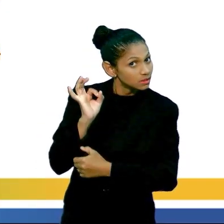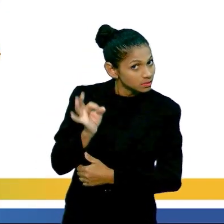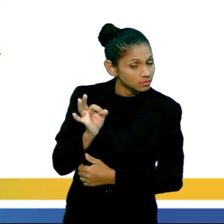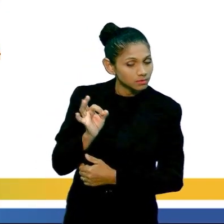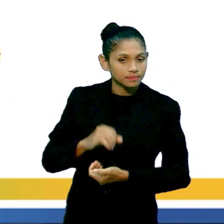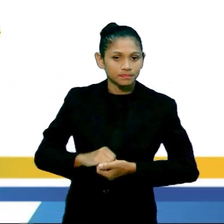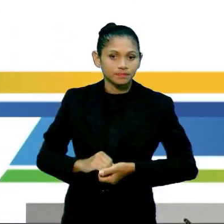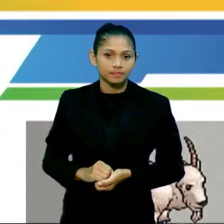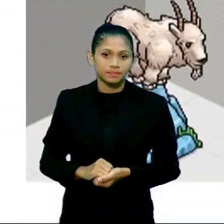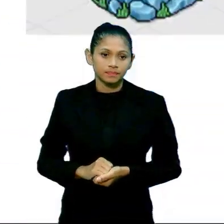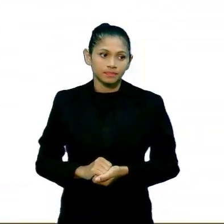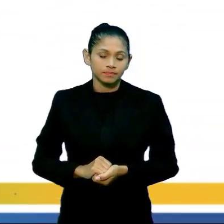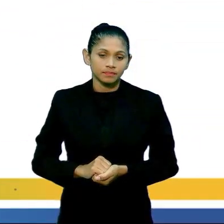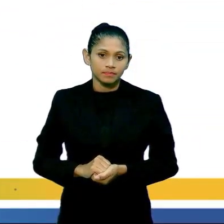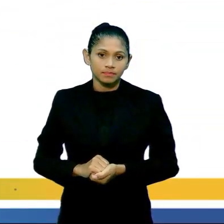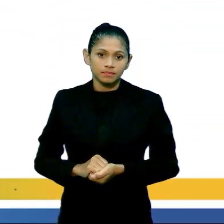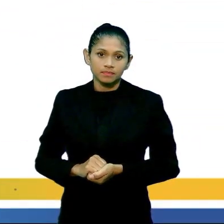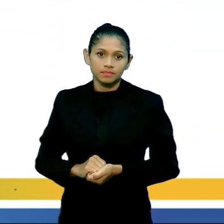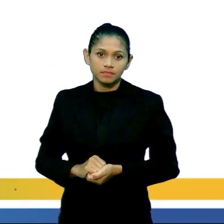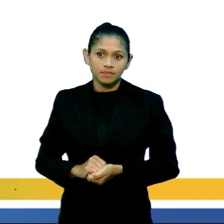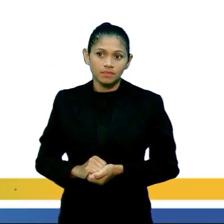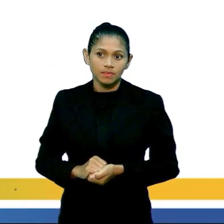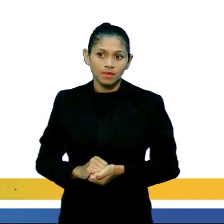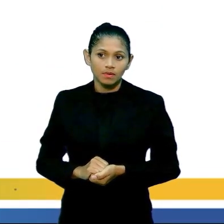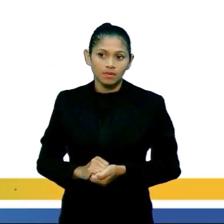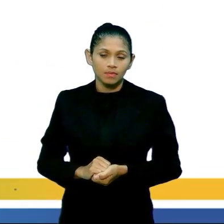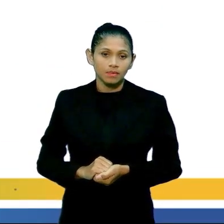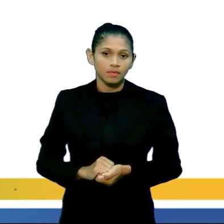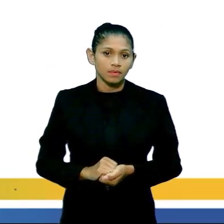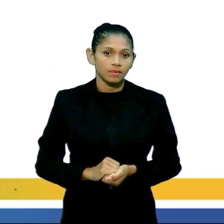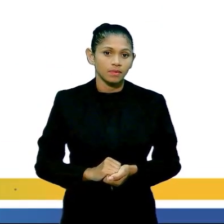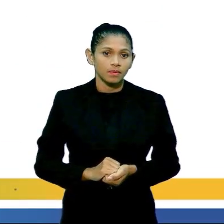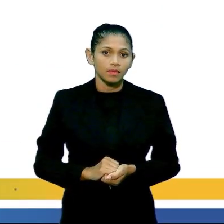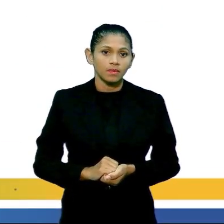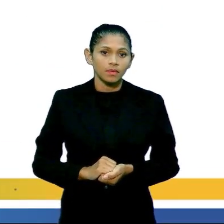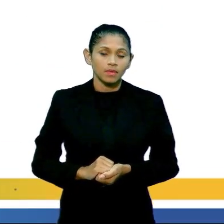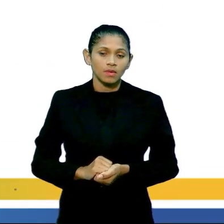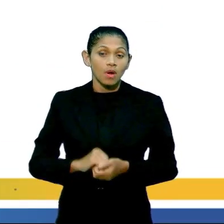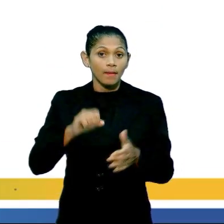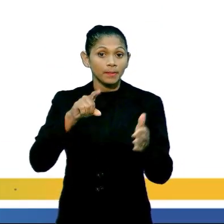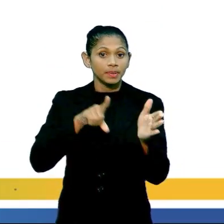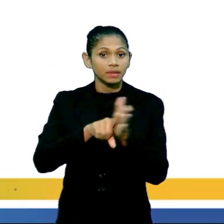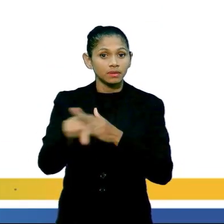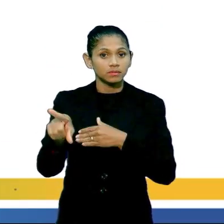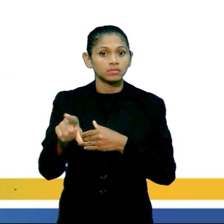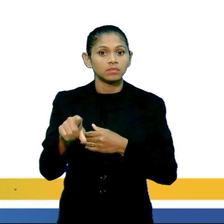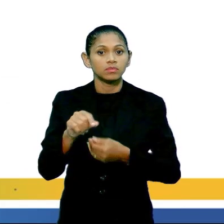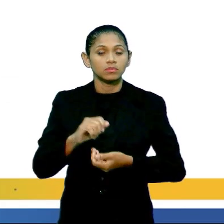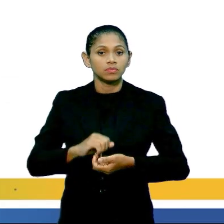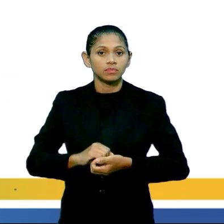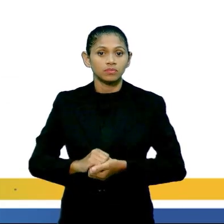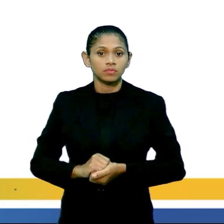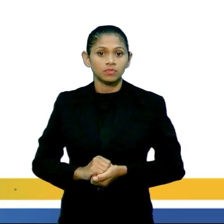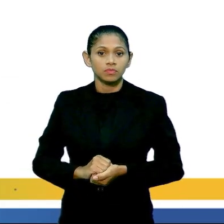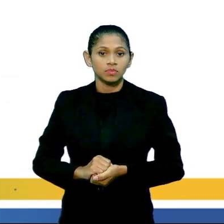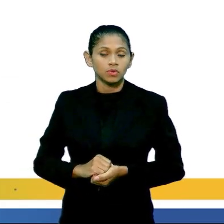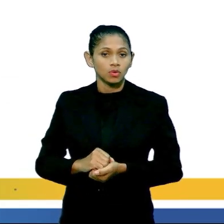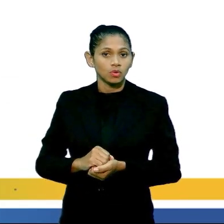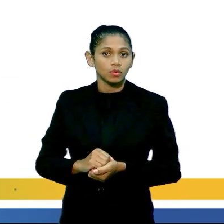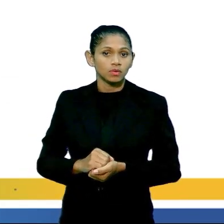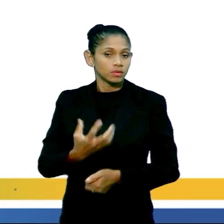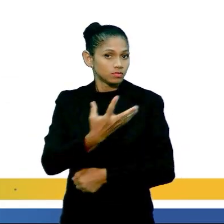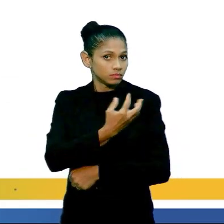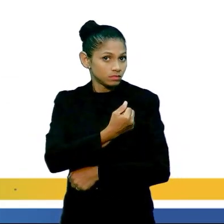acertou. Vamos para a nossa próxima questão, tá, galera? Questão aí, questão número